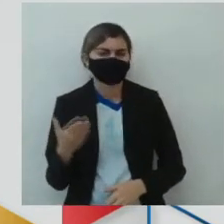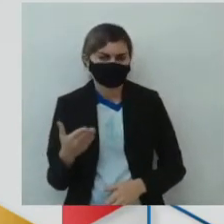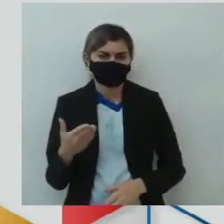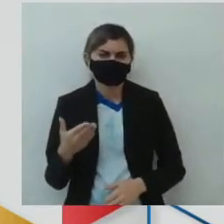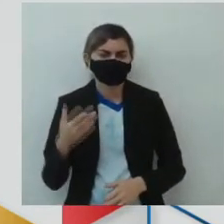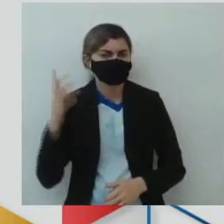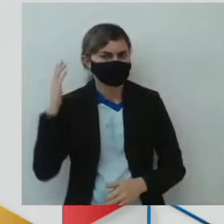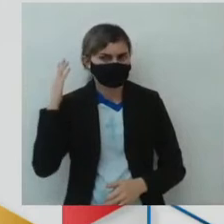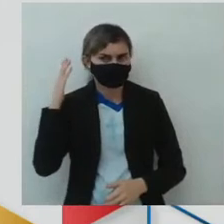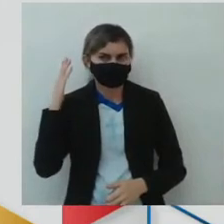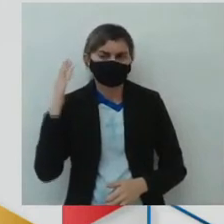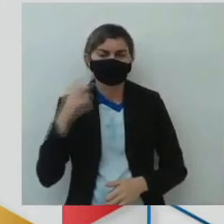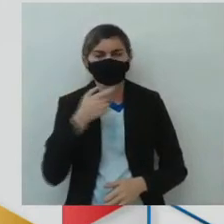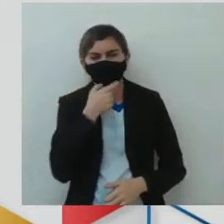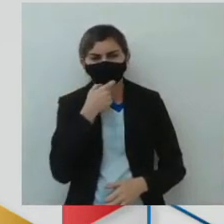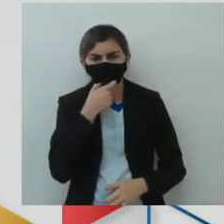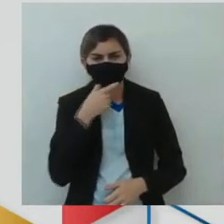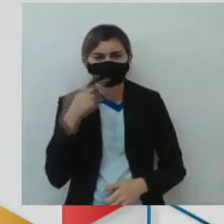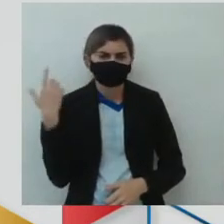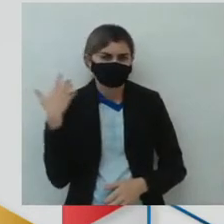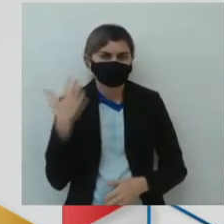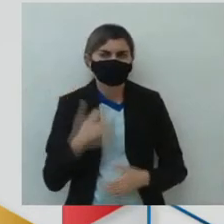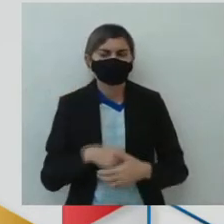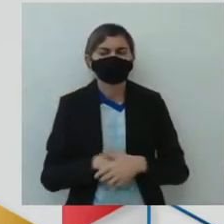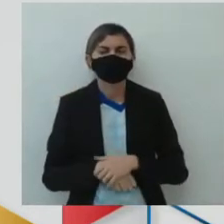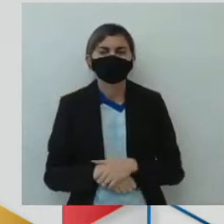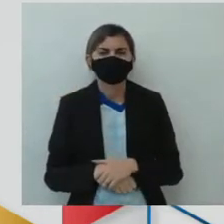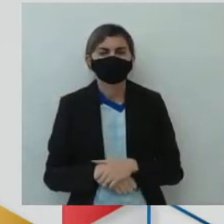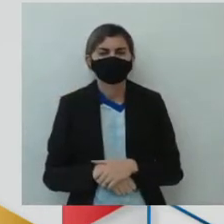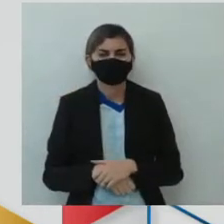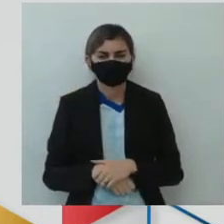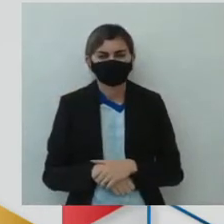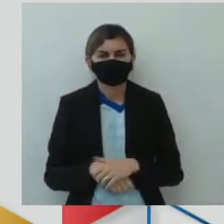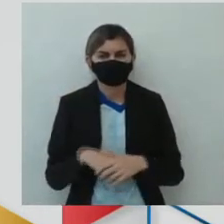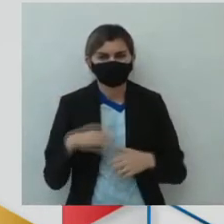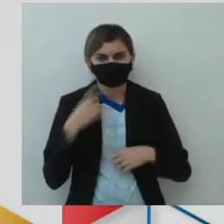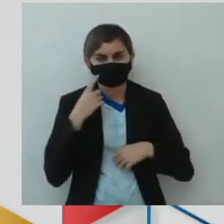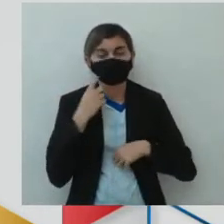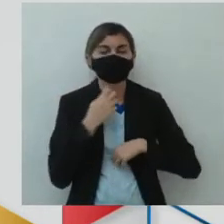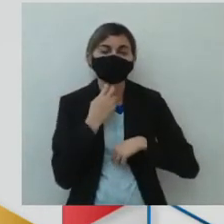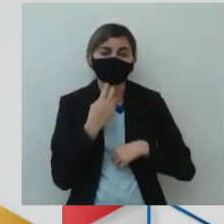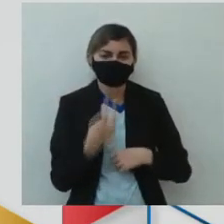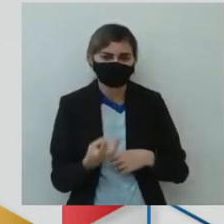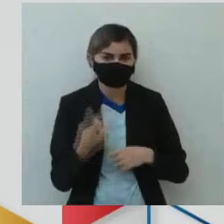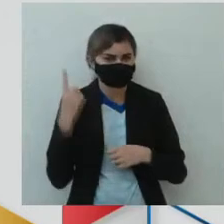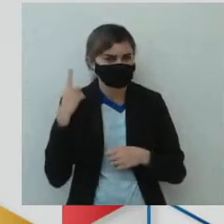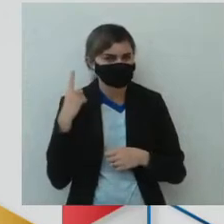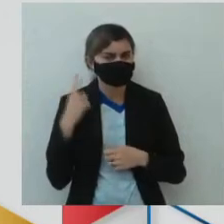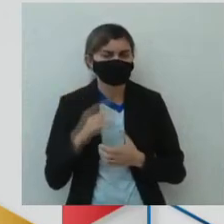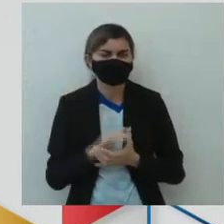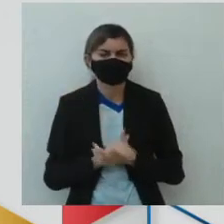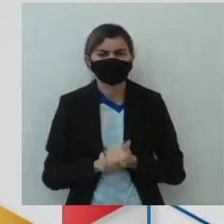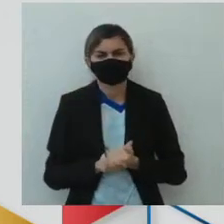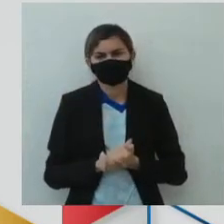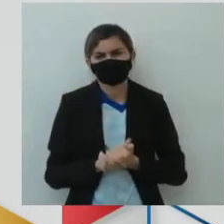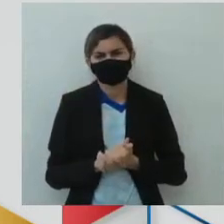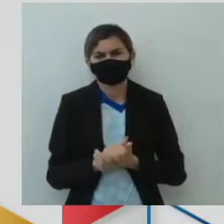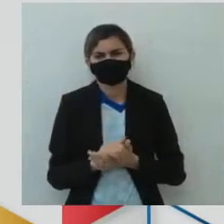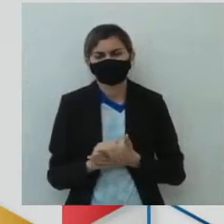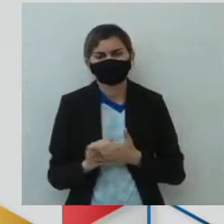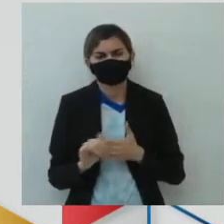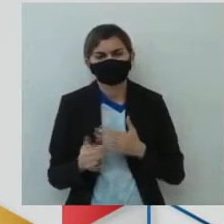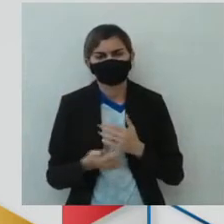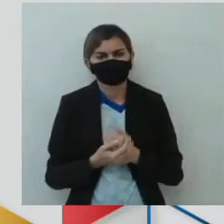Luther King Road Rise when I spit depois força ai Voice para Deus Emotion não em